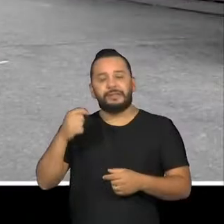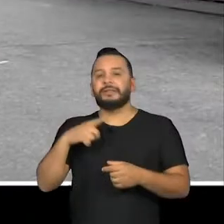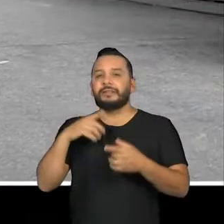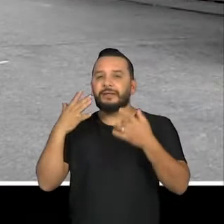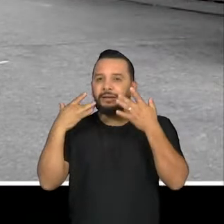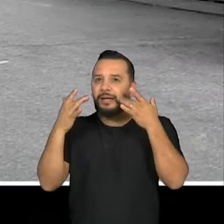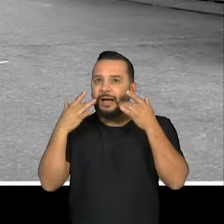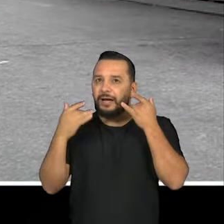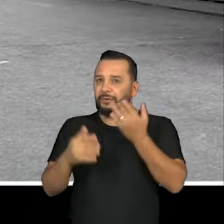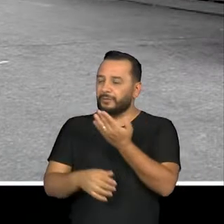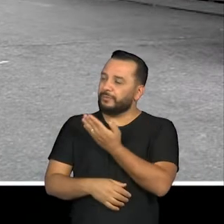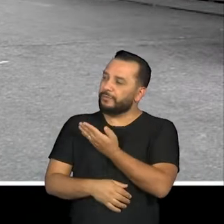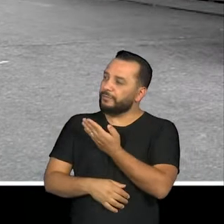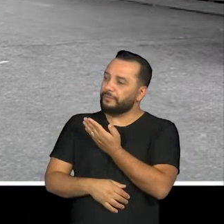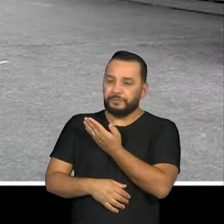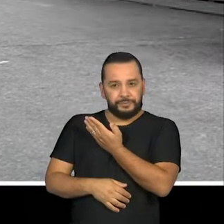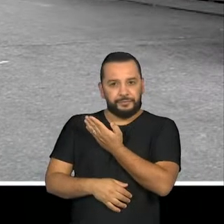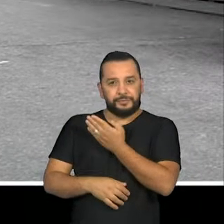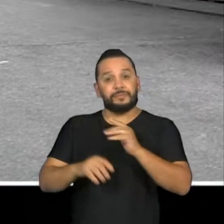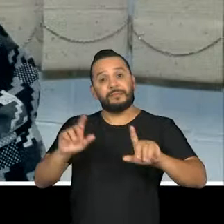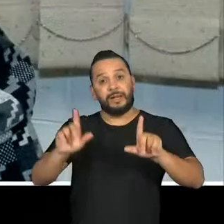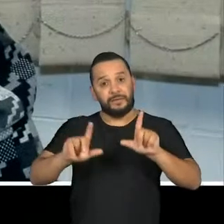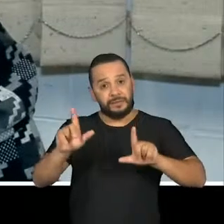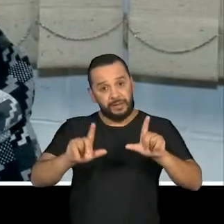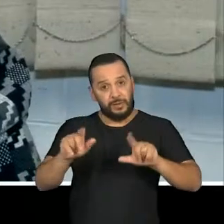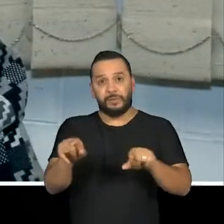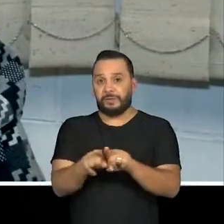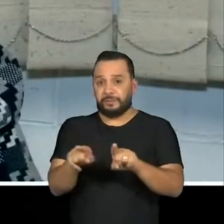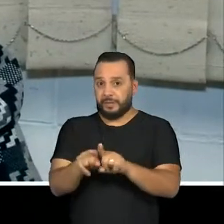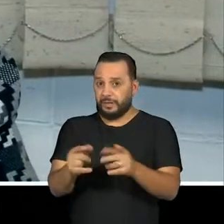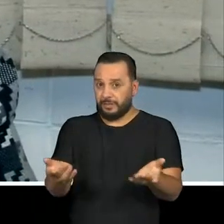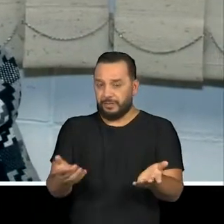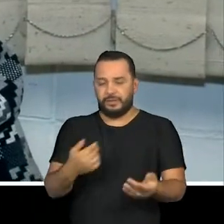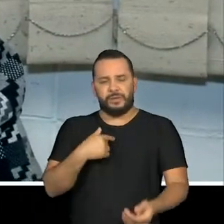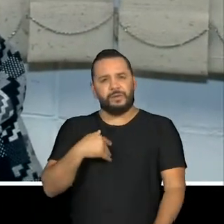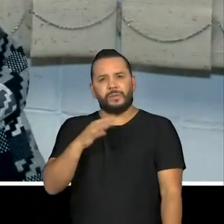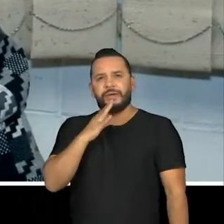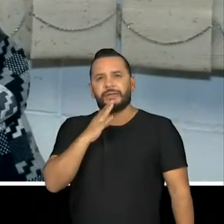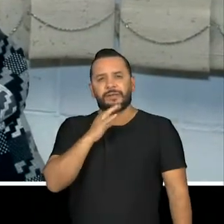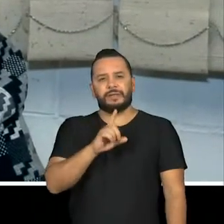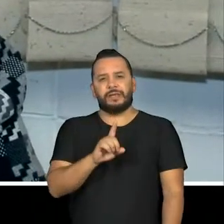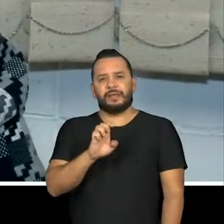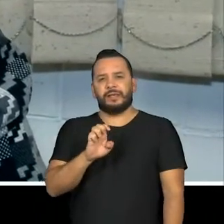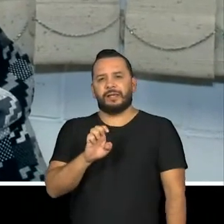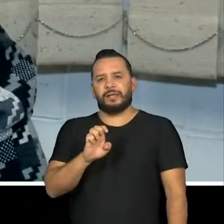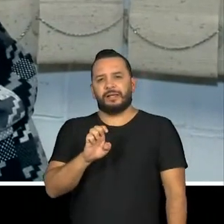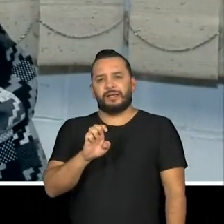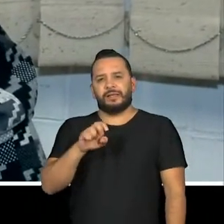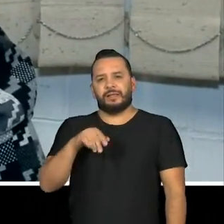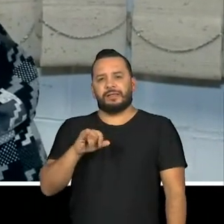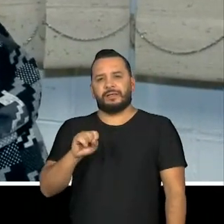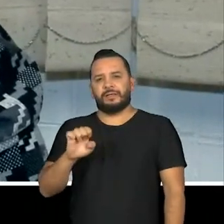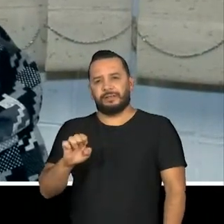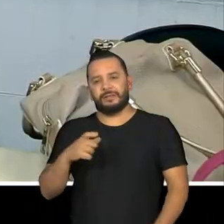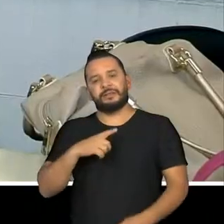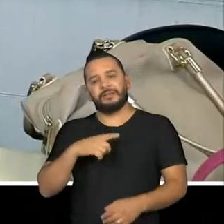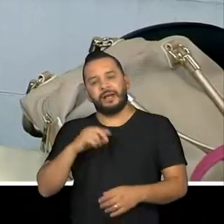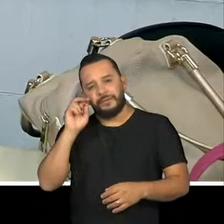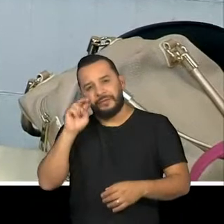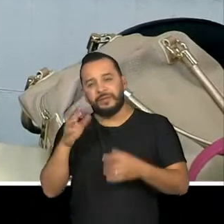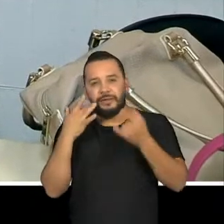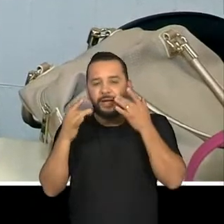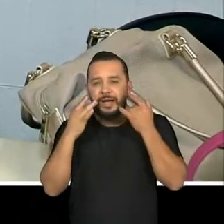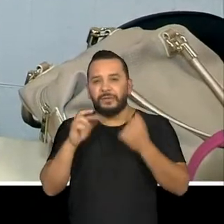TV, Ana Maria Dias. Na verdade, eu conheci a Denise assistindo o Trair e Coçar é Só Começar. Eu